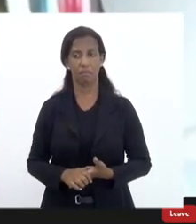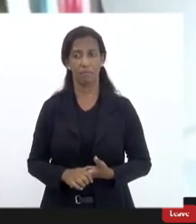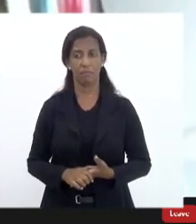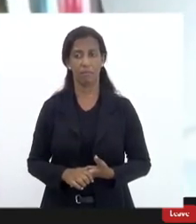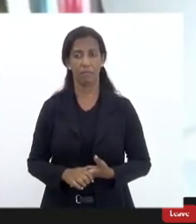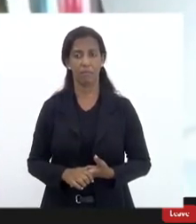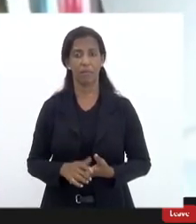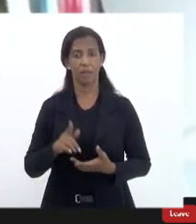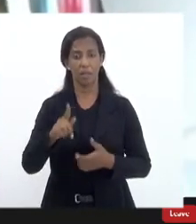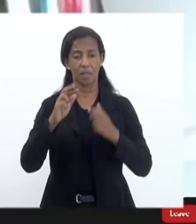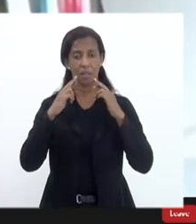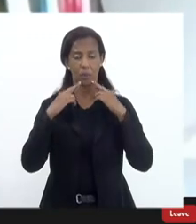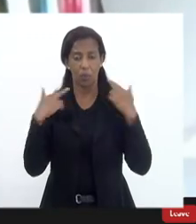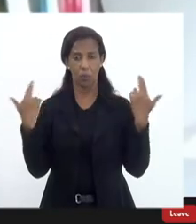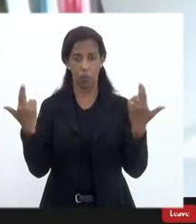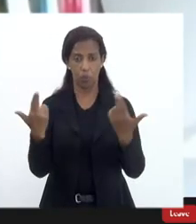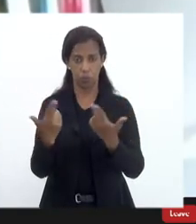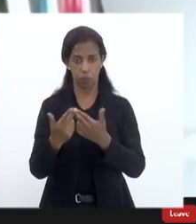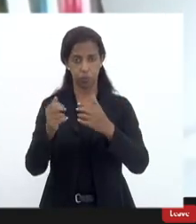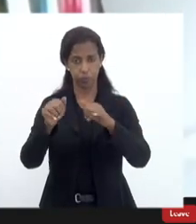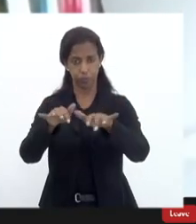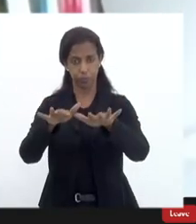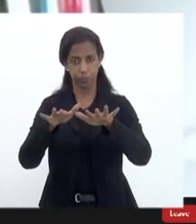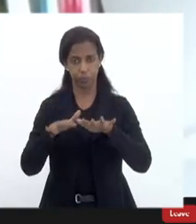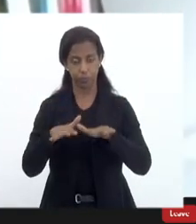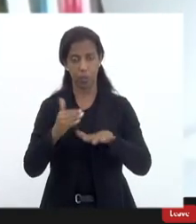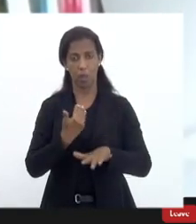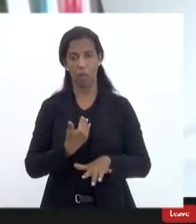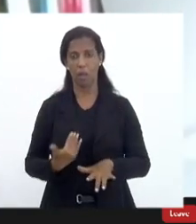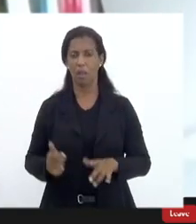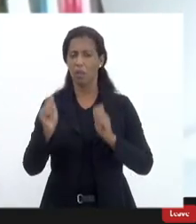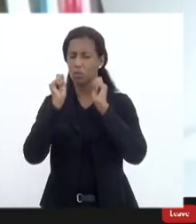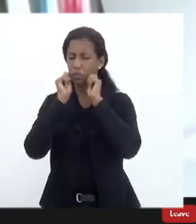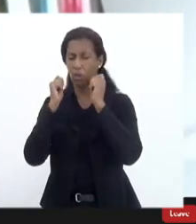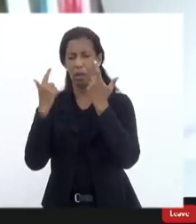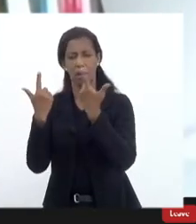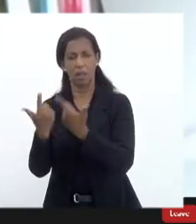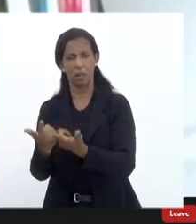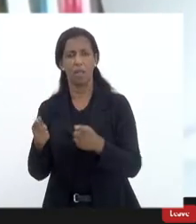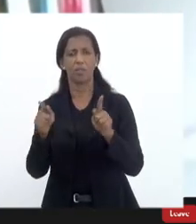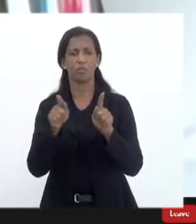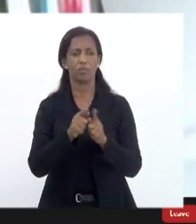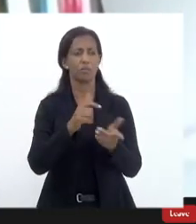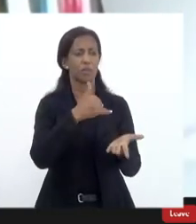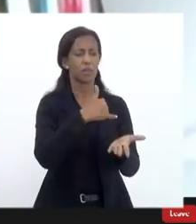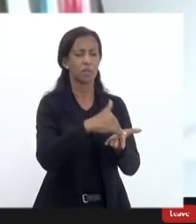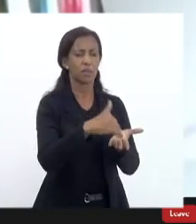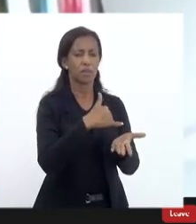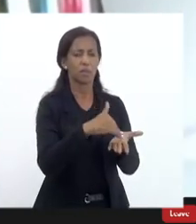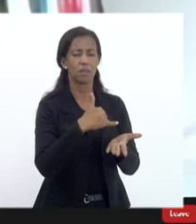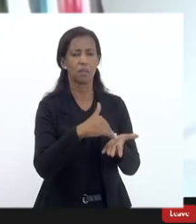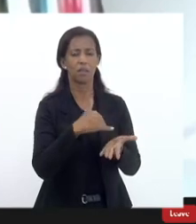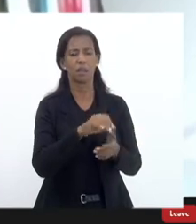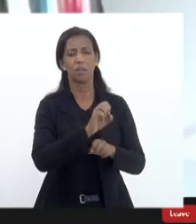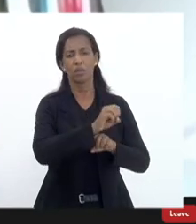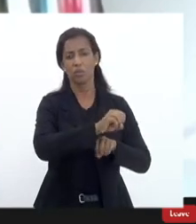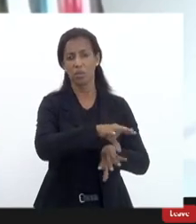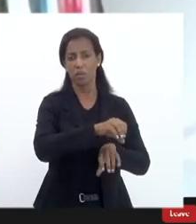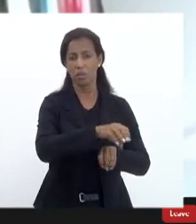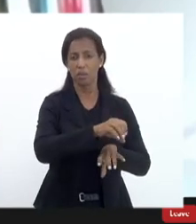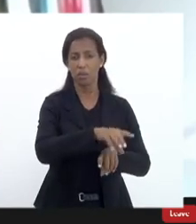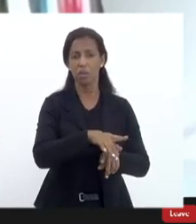nessa Assembleia, não só a Alerj, mas a Secretaria de